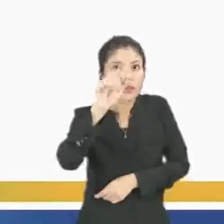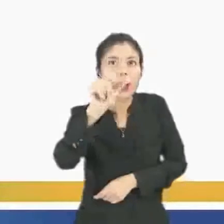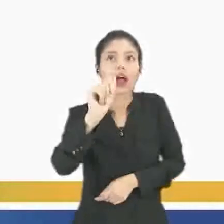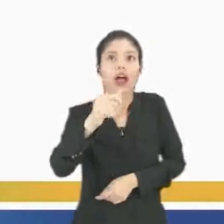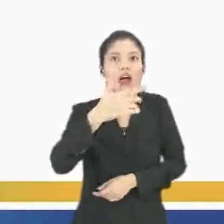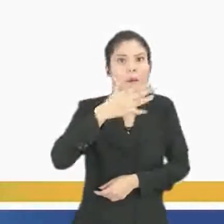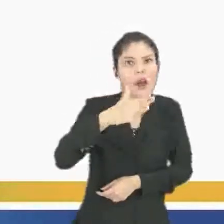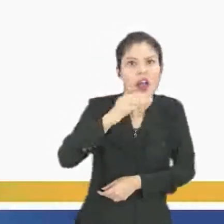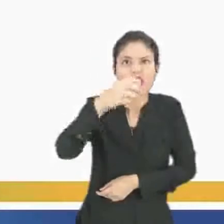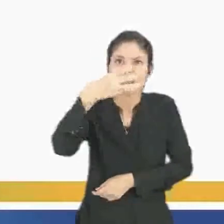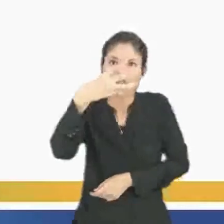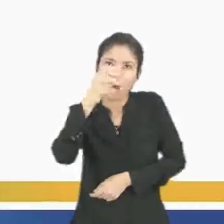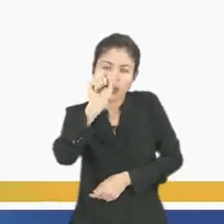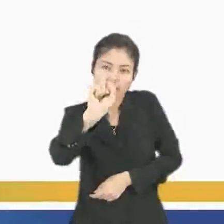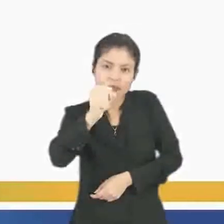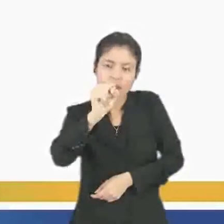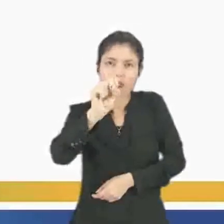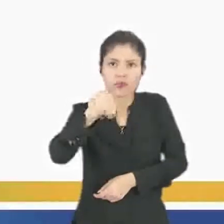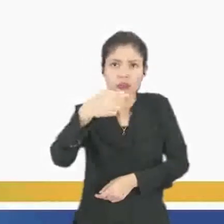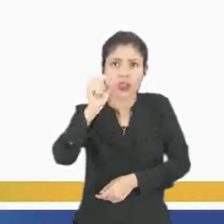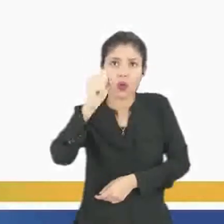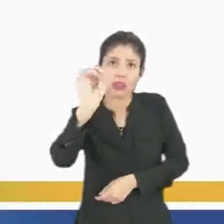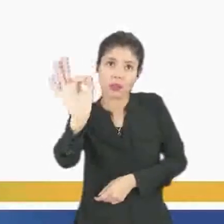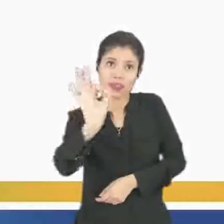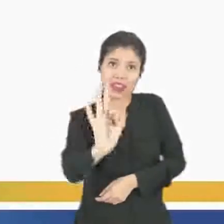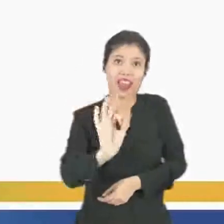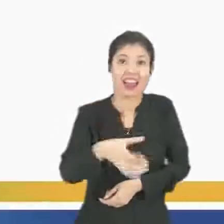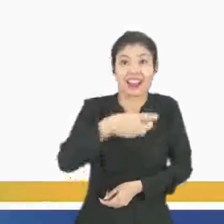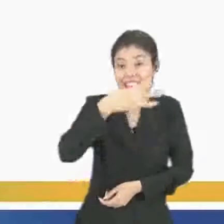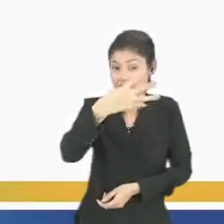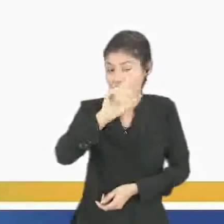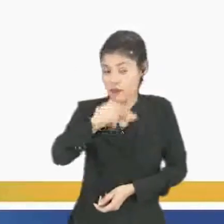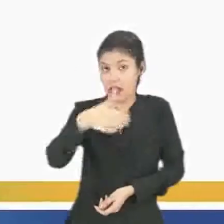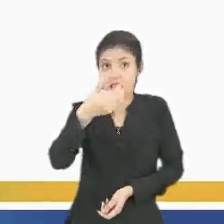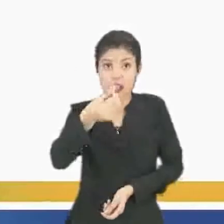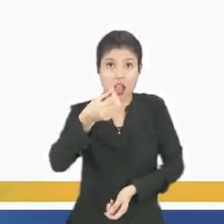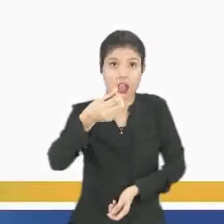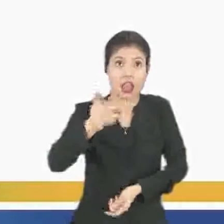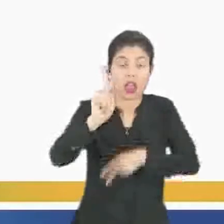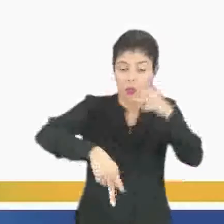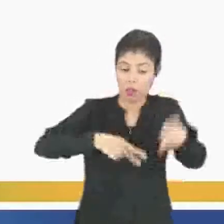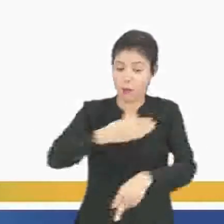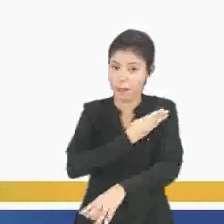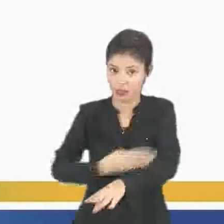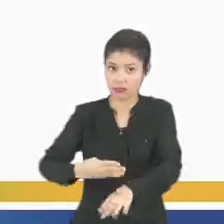8,8% da população negra no Brasil e 3,6% da população branca.